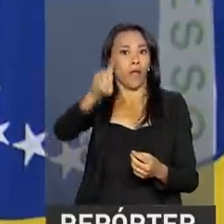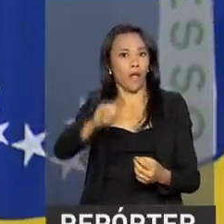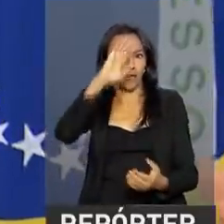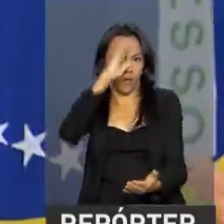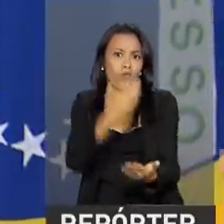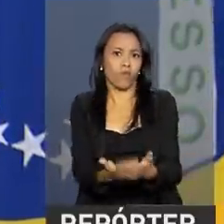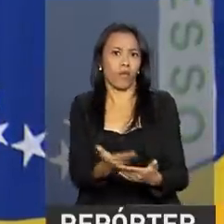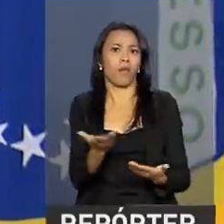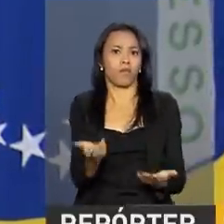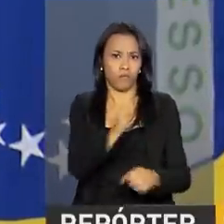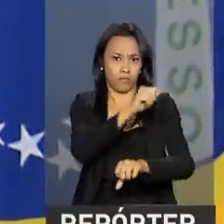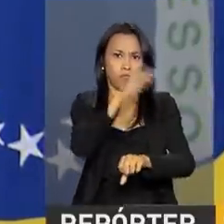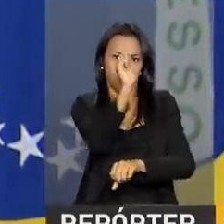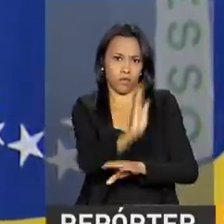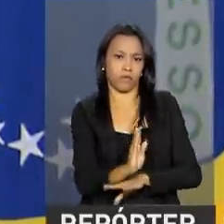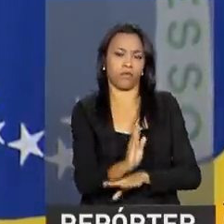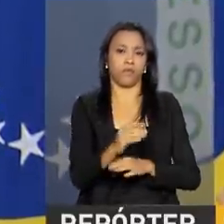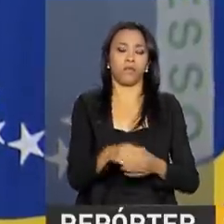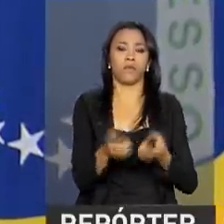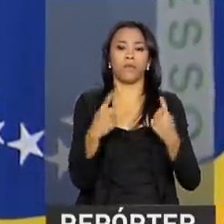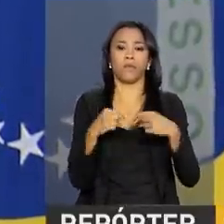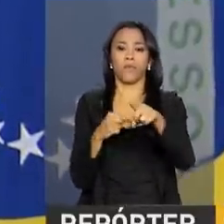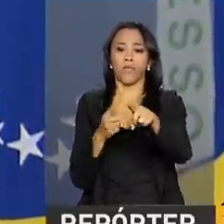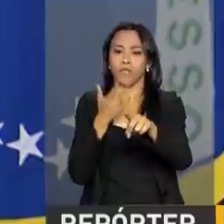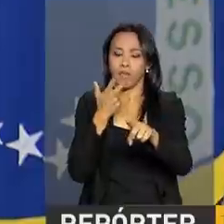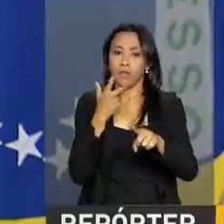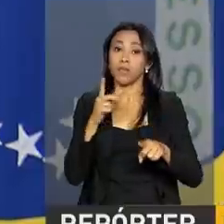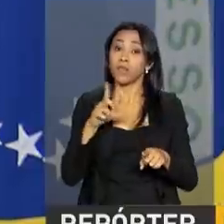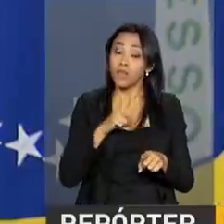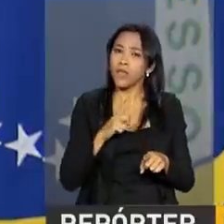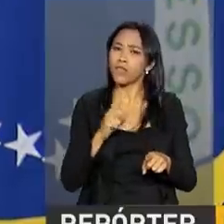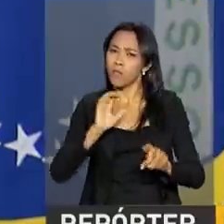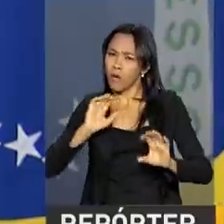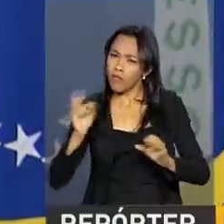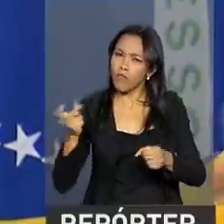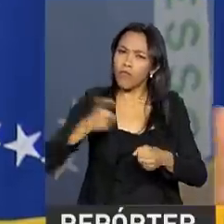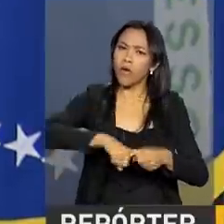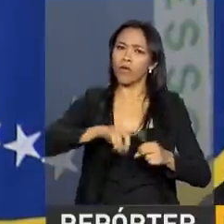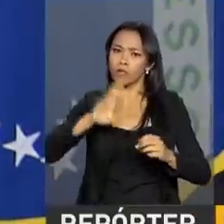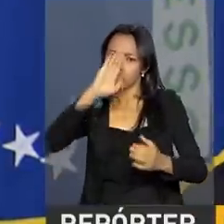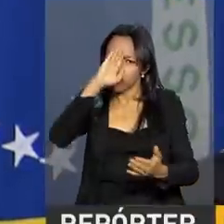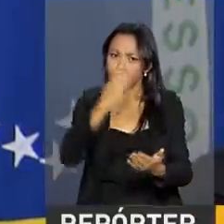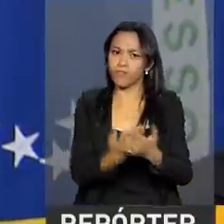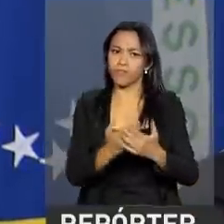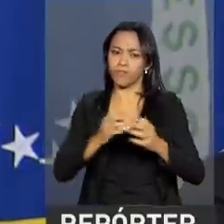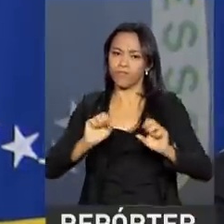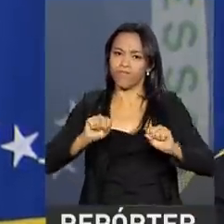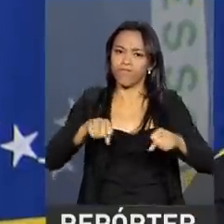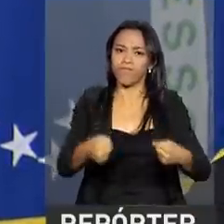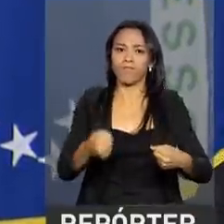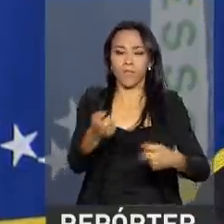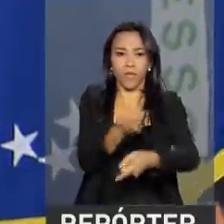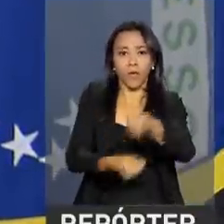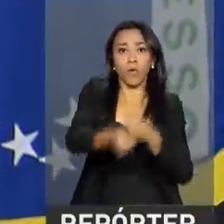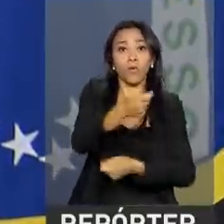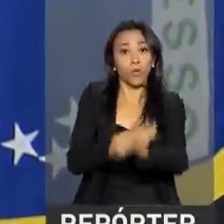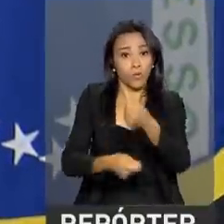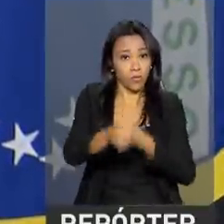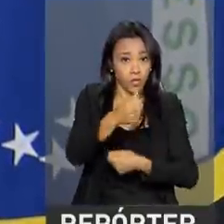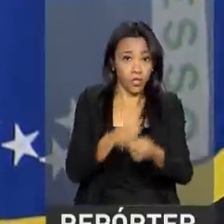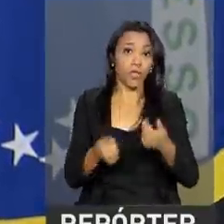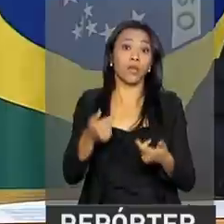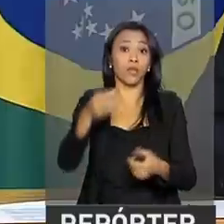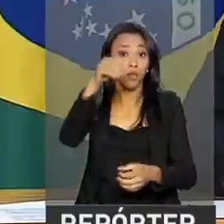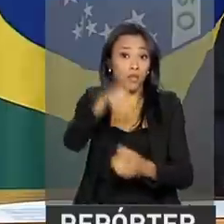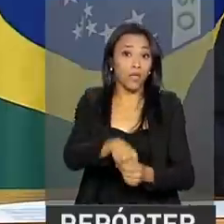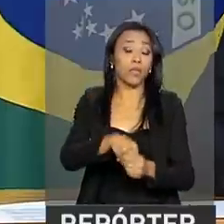estamos vendo que houve um retorno de confiança da economia no em todo o nosso processo de